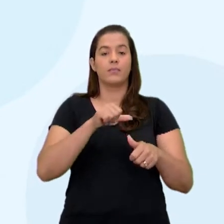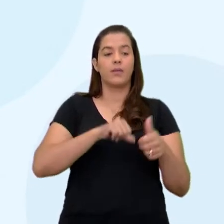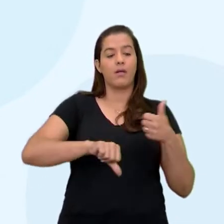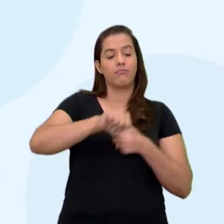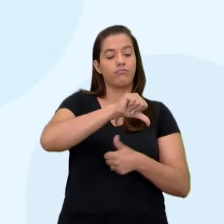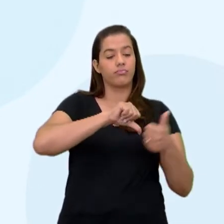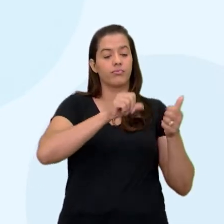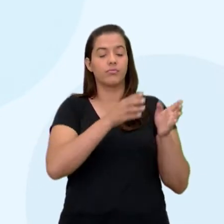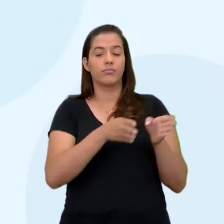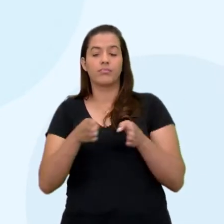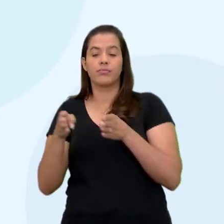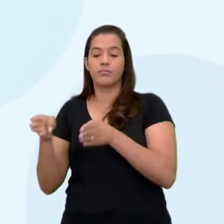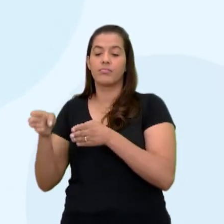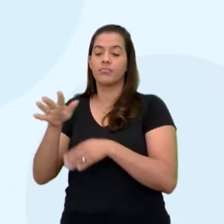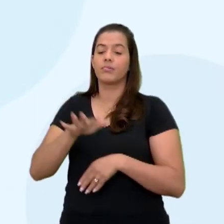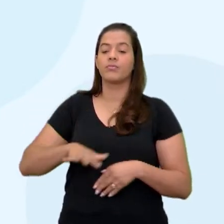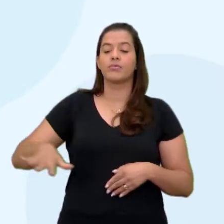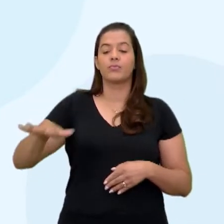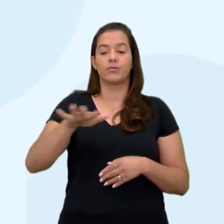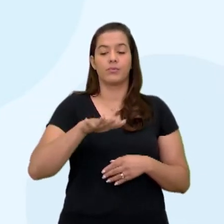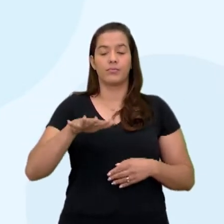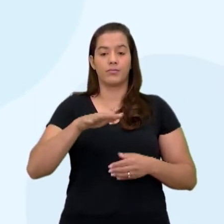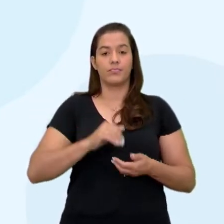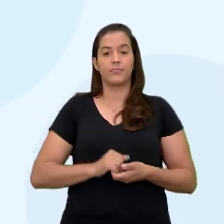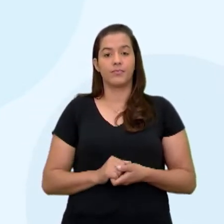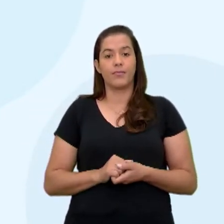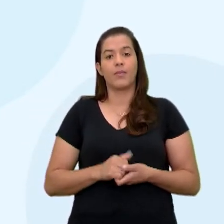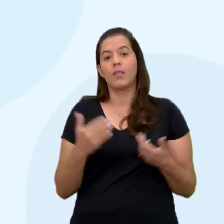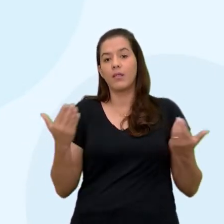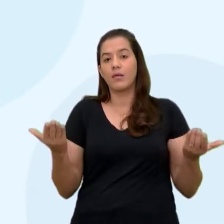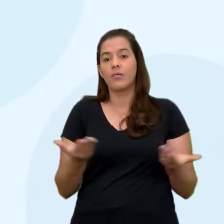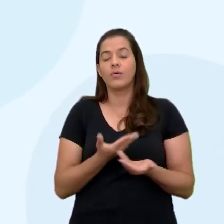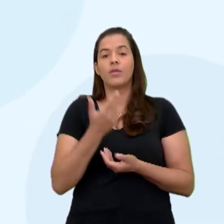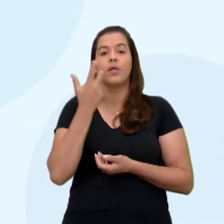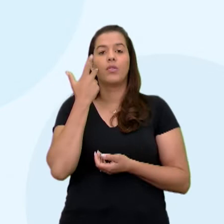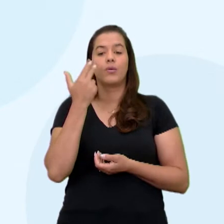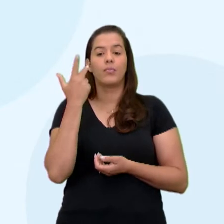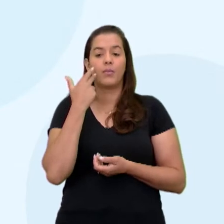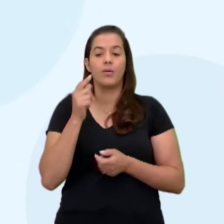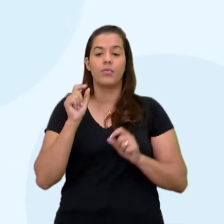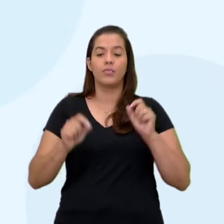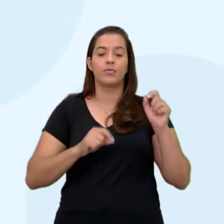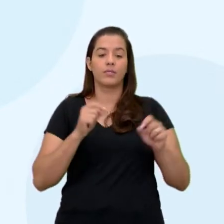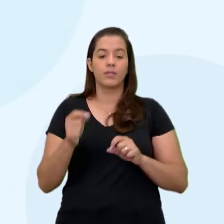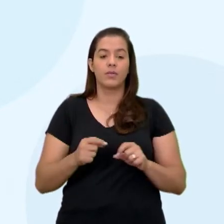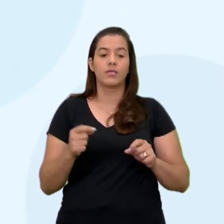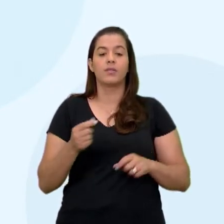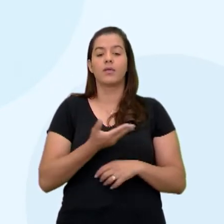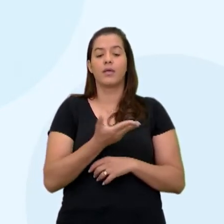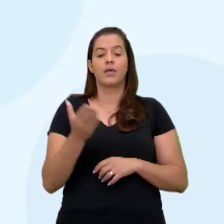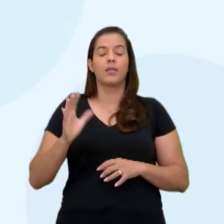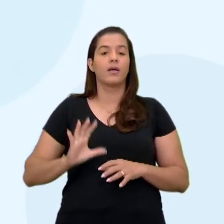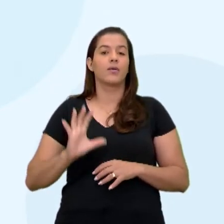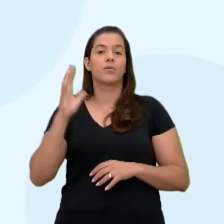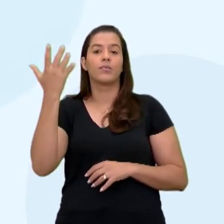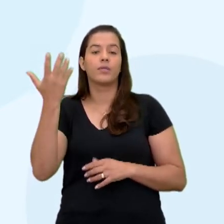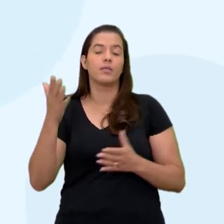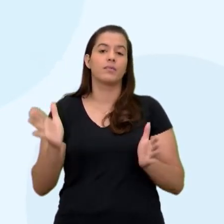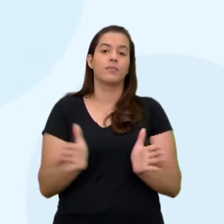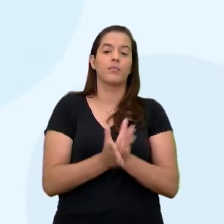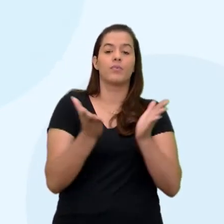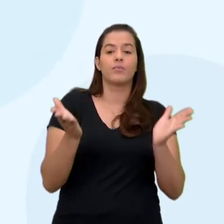sua territorialidade. É comum que a desterritorialização provoque pobreza